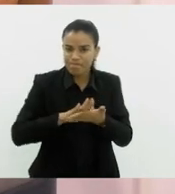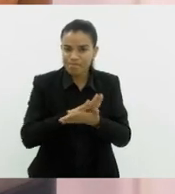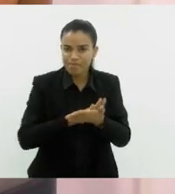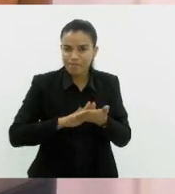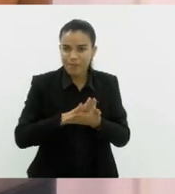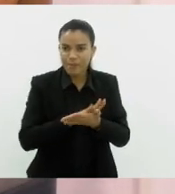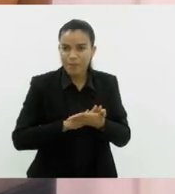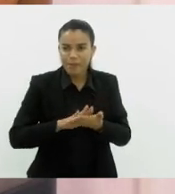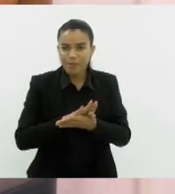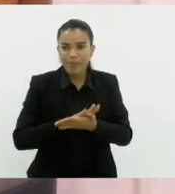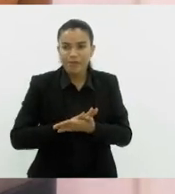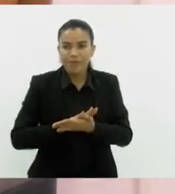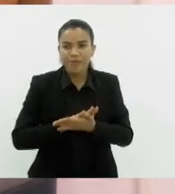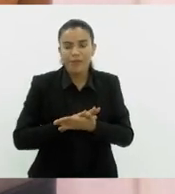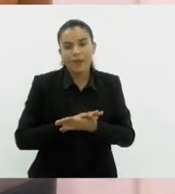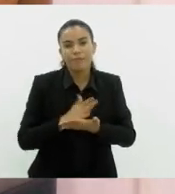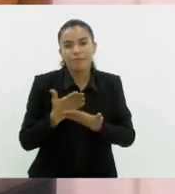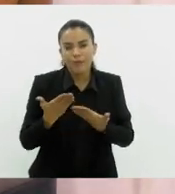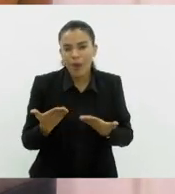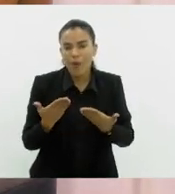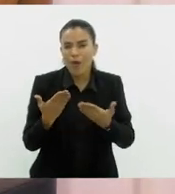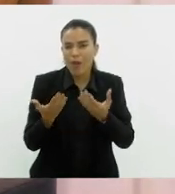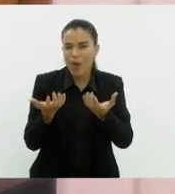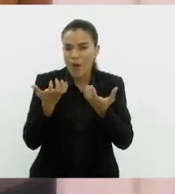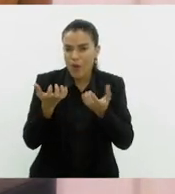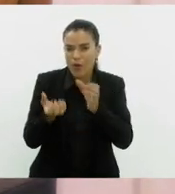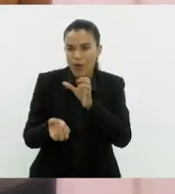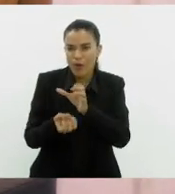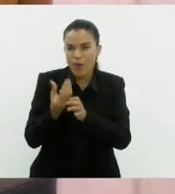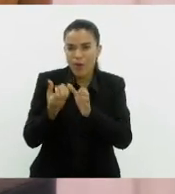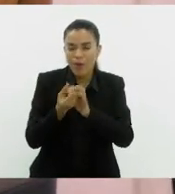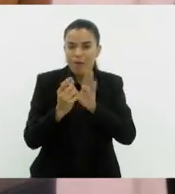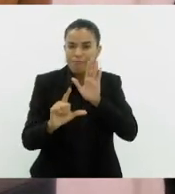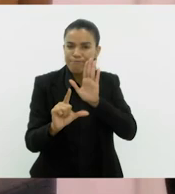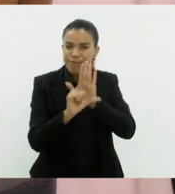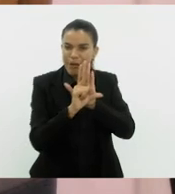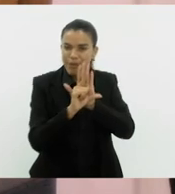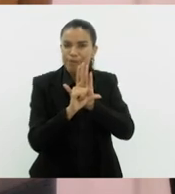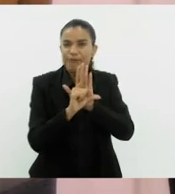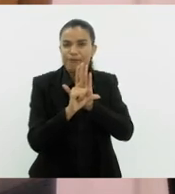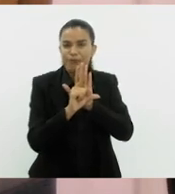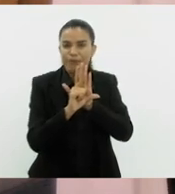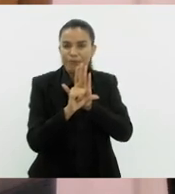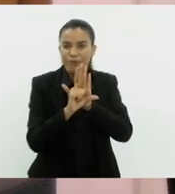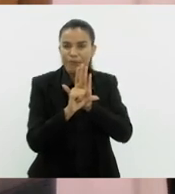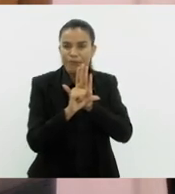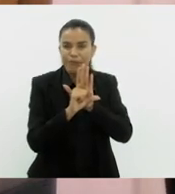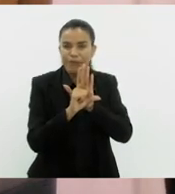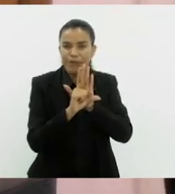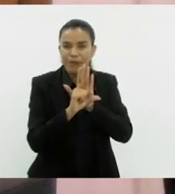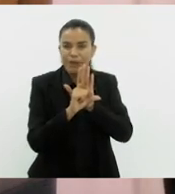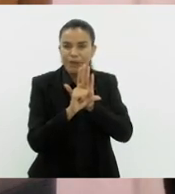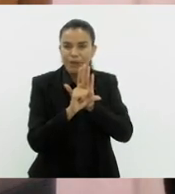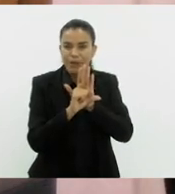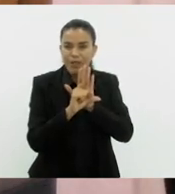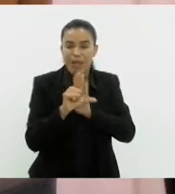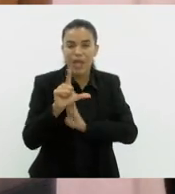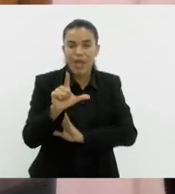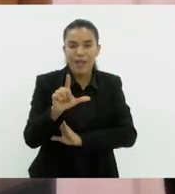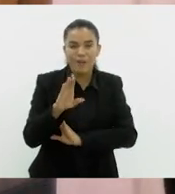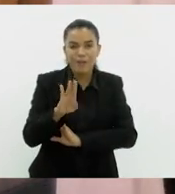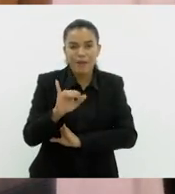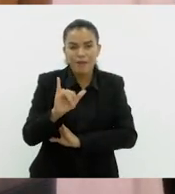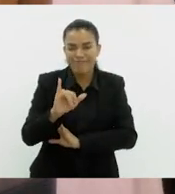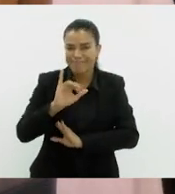entendendo? Então, eu só queria a leis da Berenice Piano, a leis da LBI, há